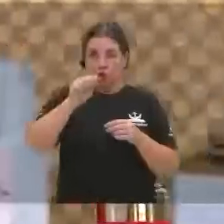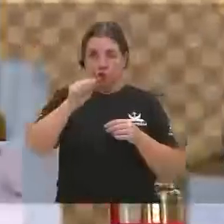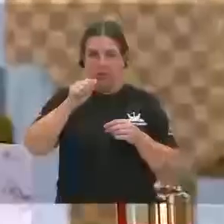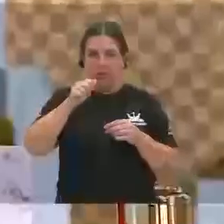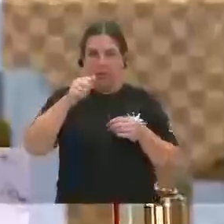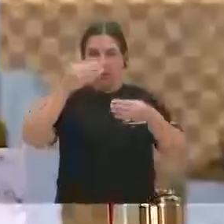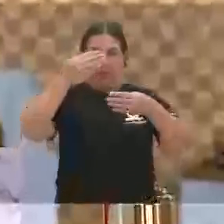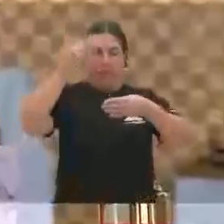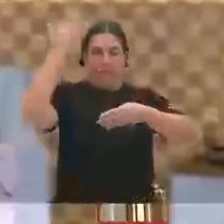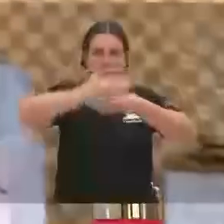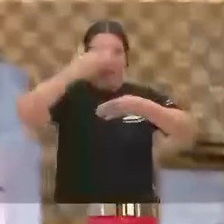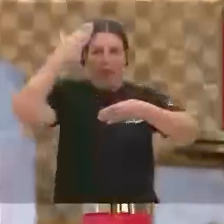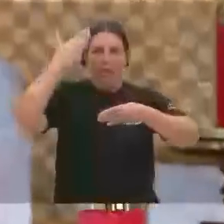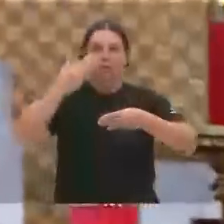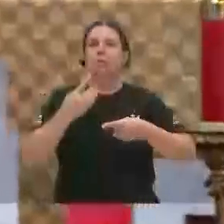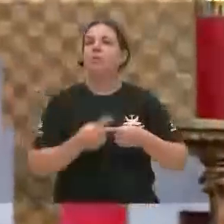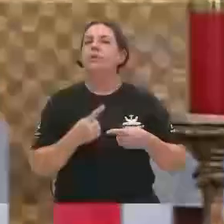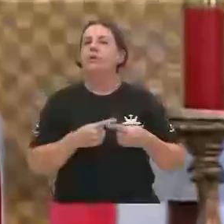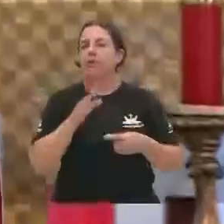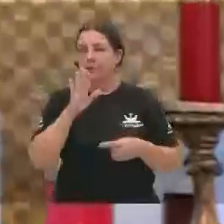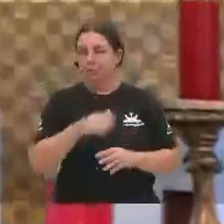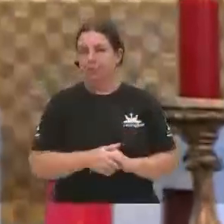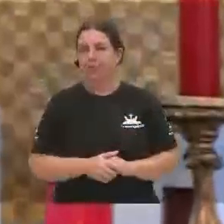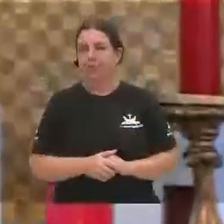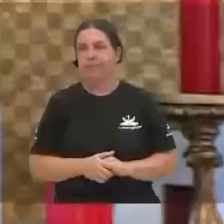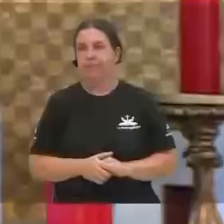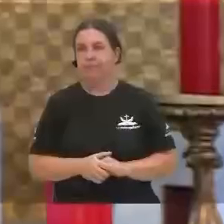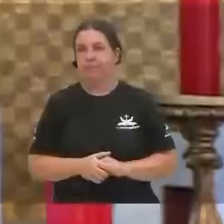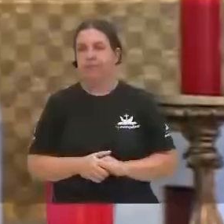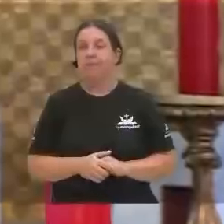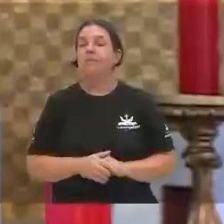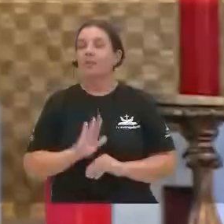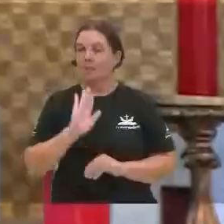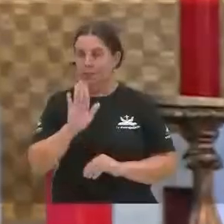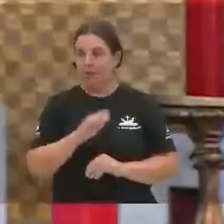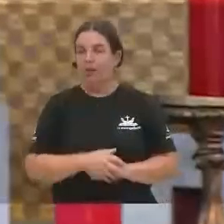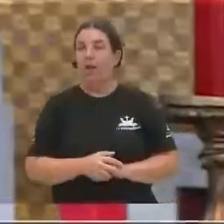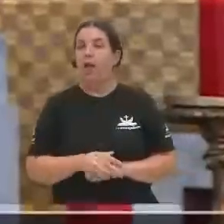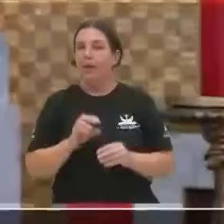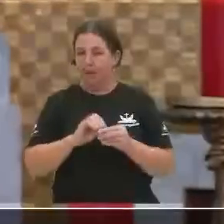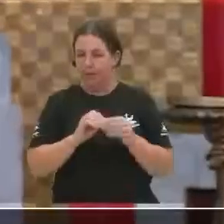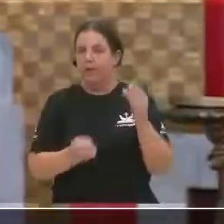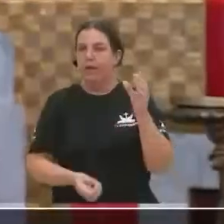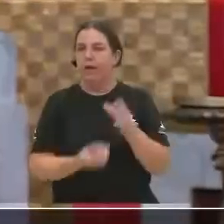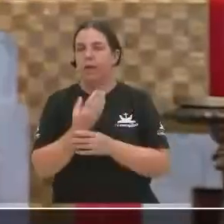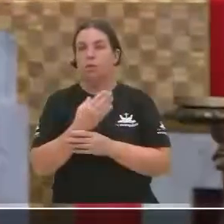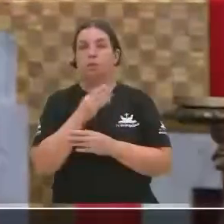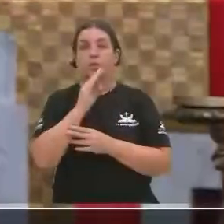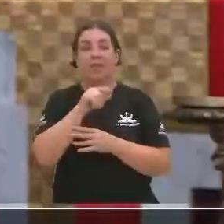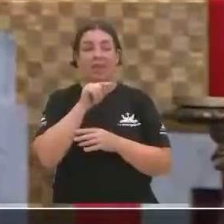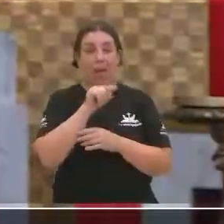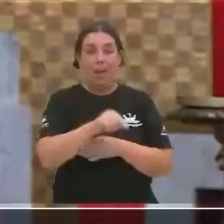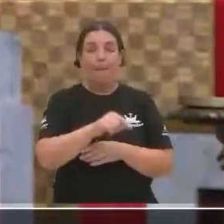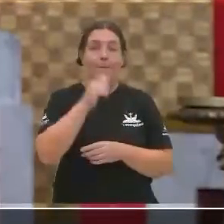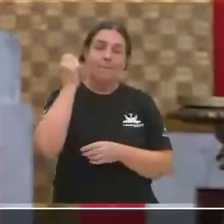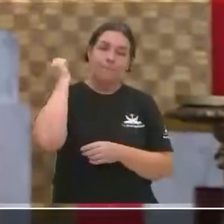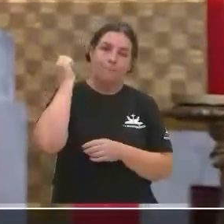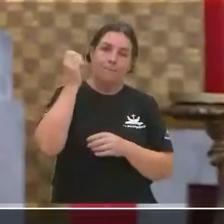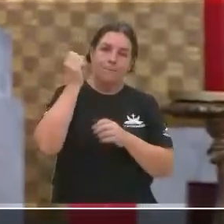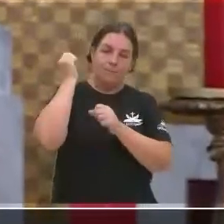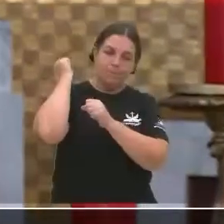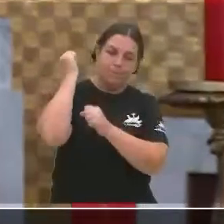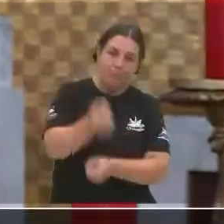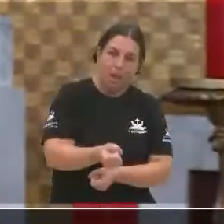muitos anos depois porque a técnica de matar de Machado